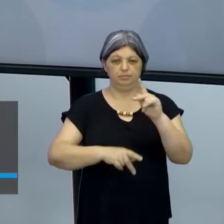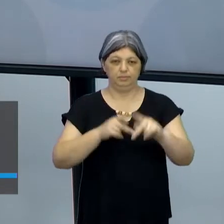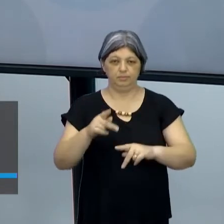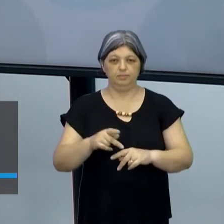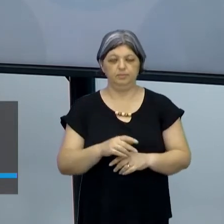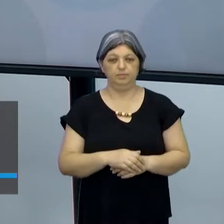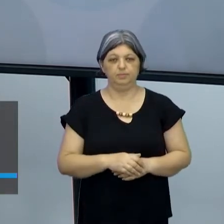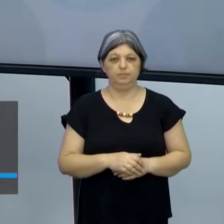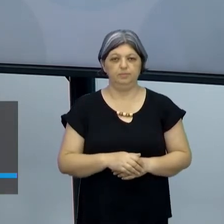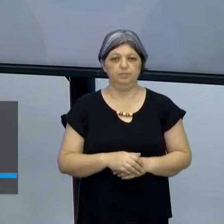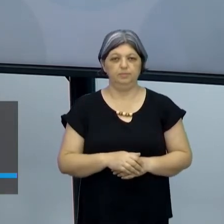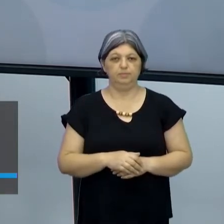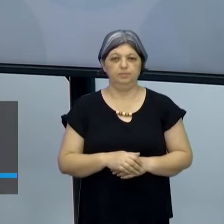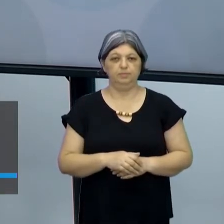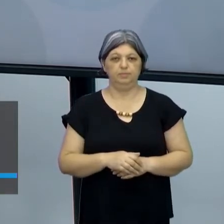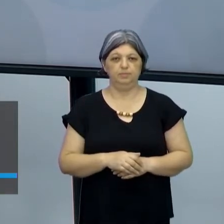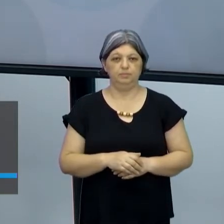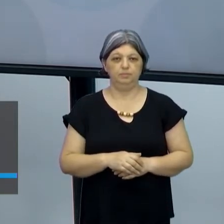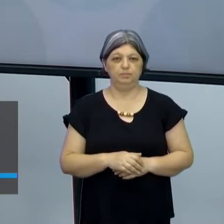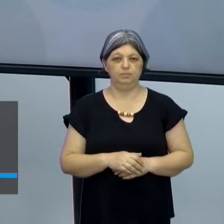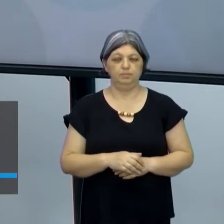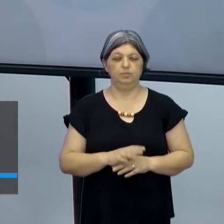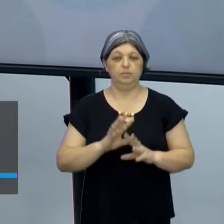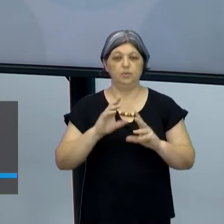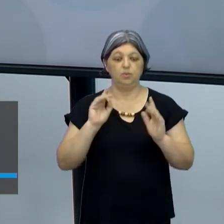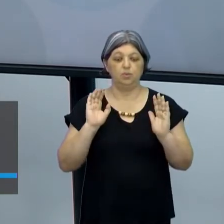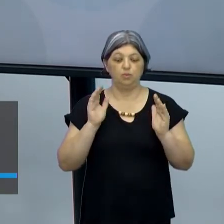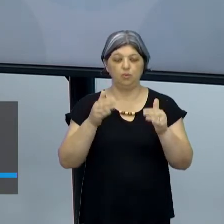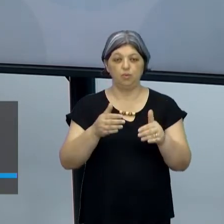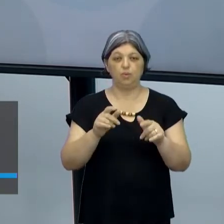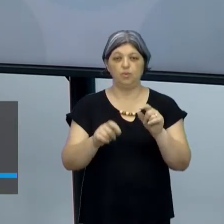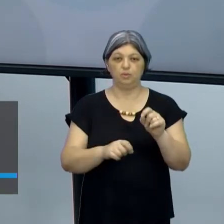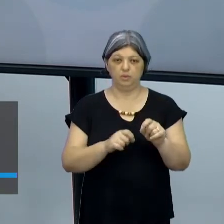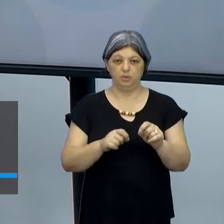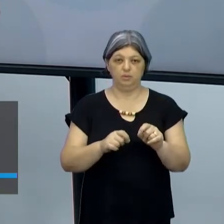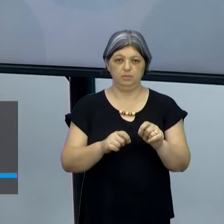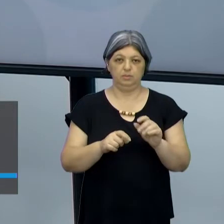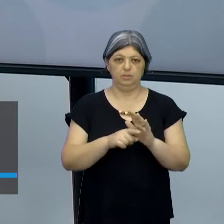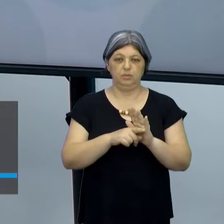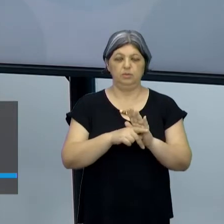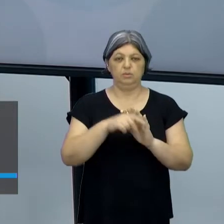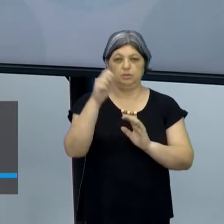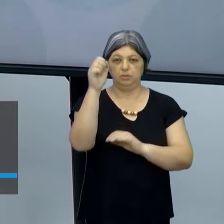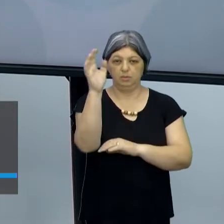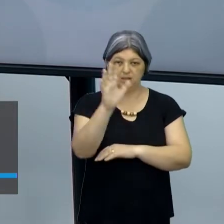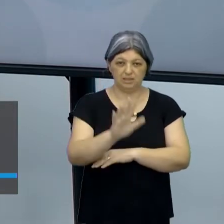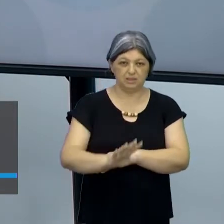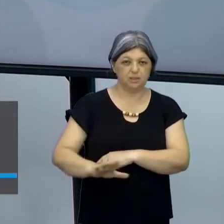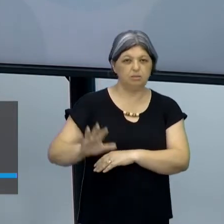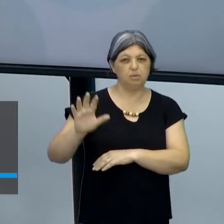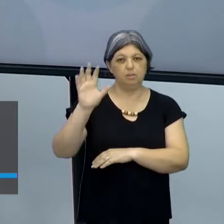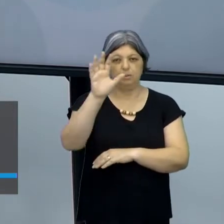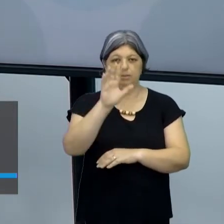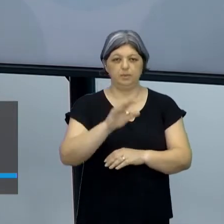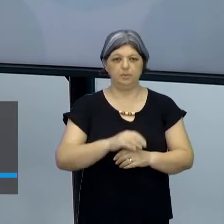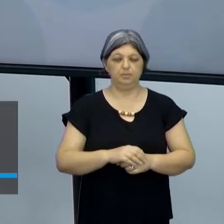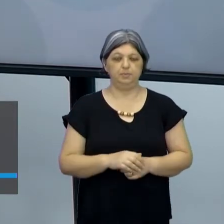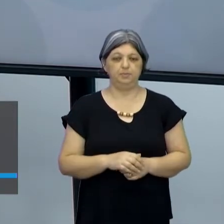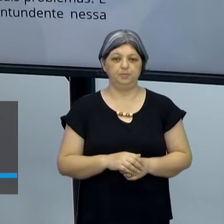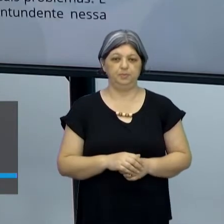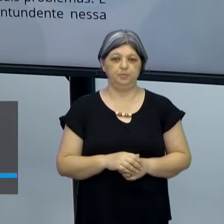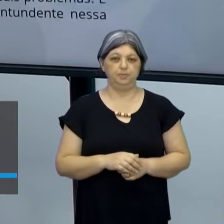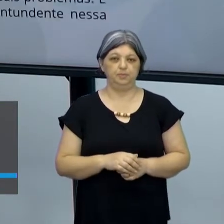dados populacionais totalmente voltados aí para a questão do Brasil, né? A gente está falando de Brasil.